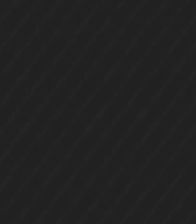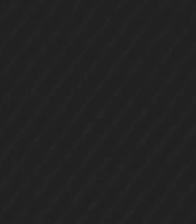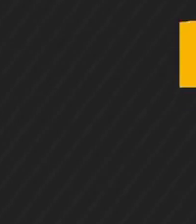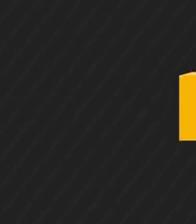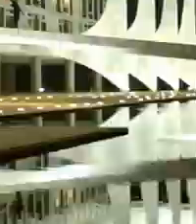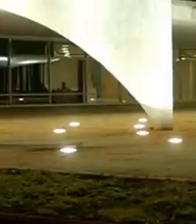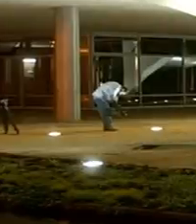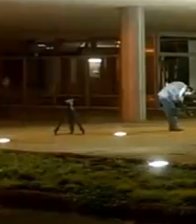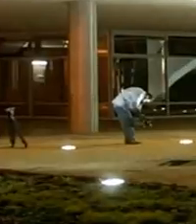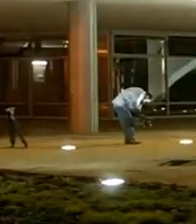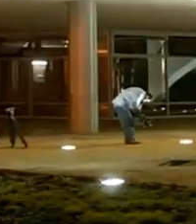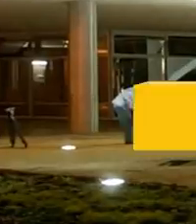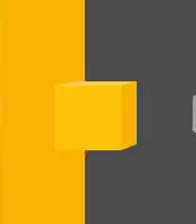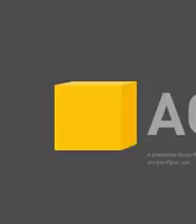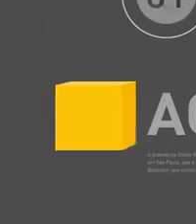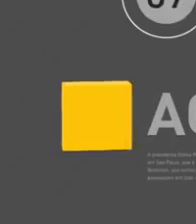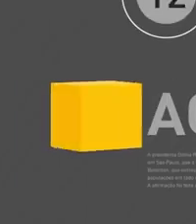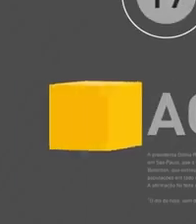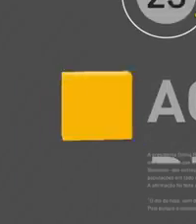Música